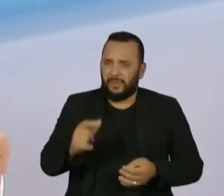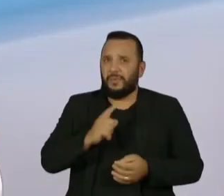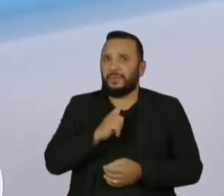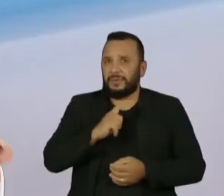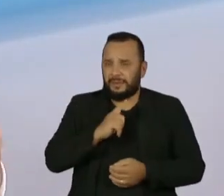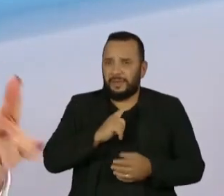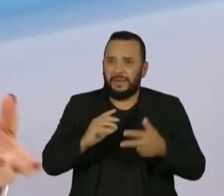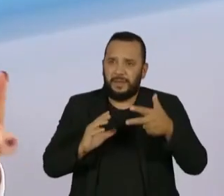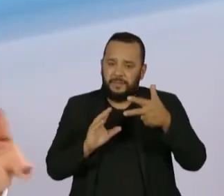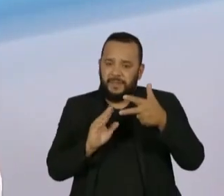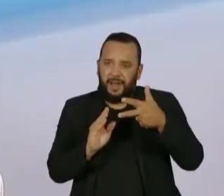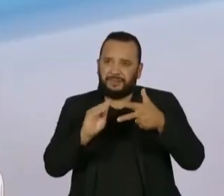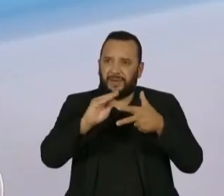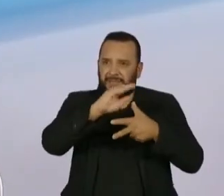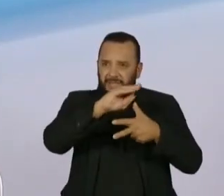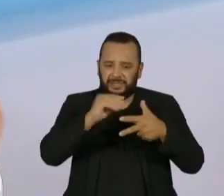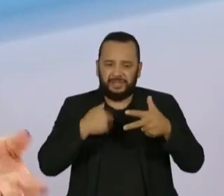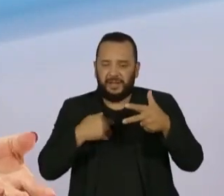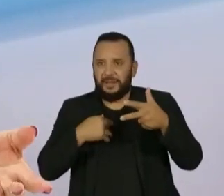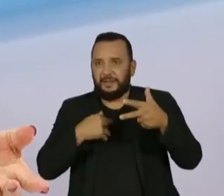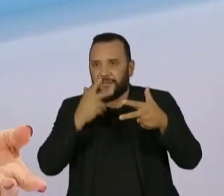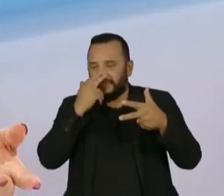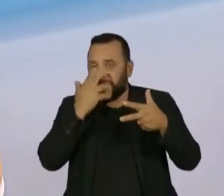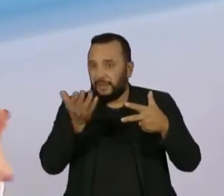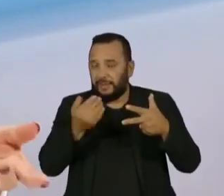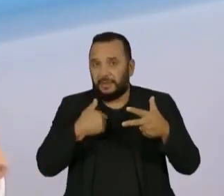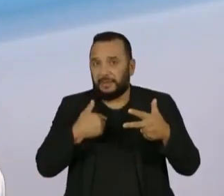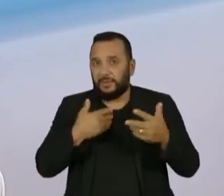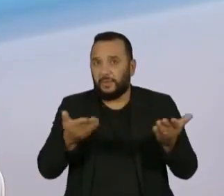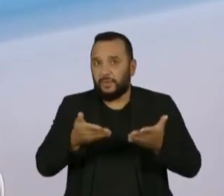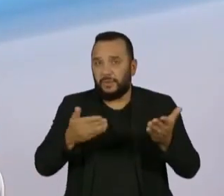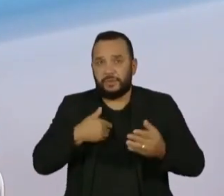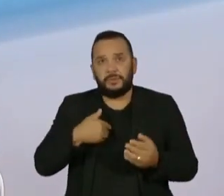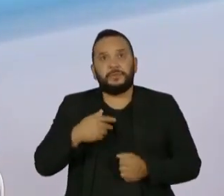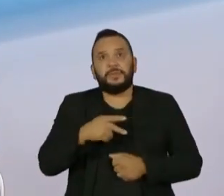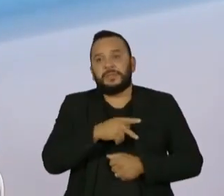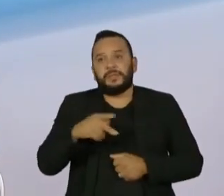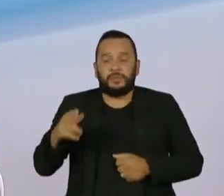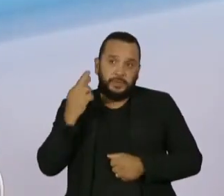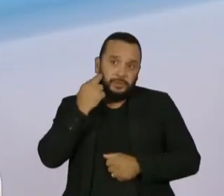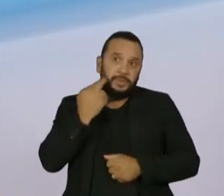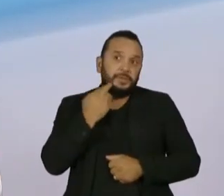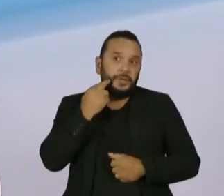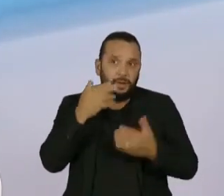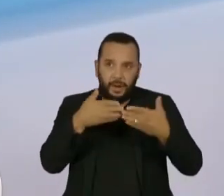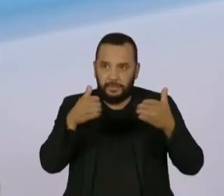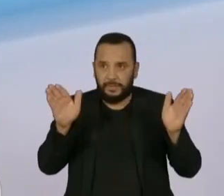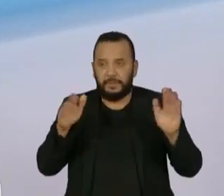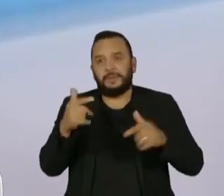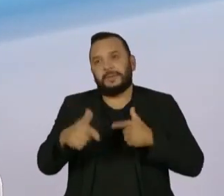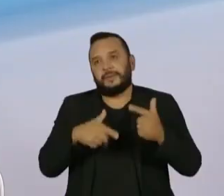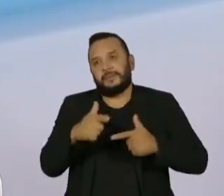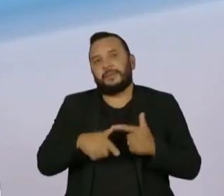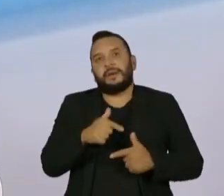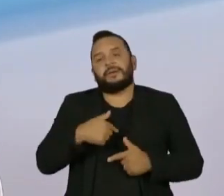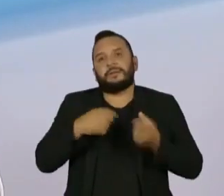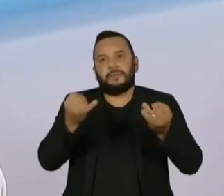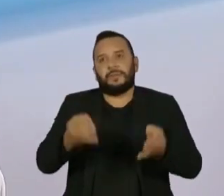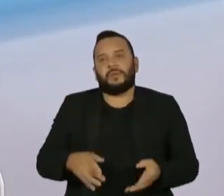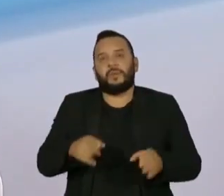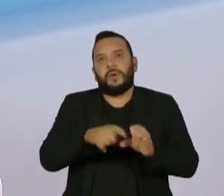teve a alfinetada de monopólio da democracia, hoje o presidente Pacheco, na reabertura dos trabalhos do Congresso, abre o discurso falando de